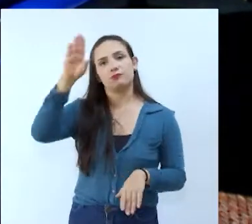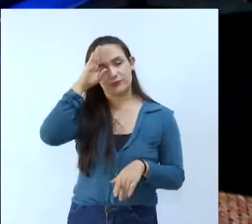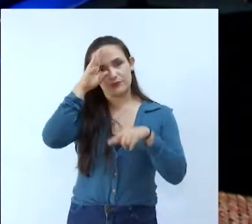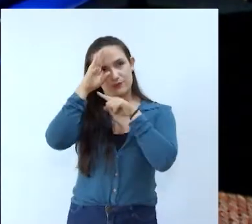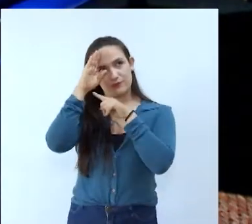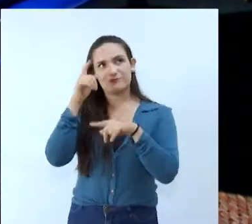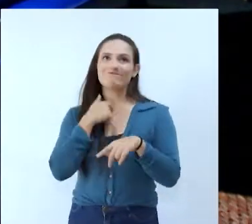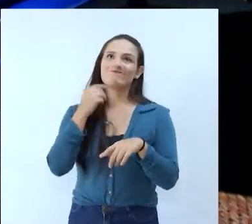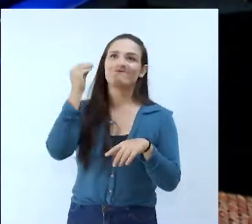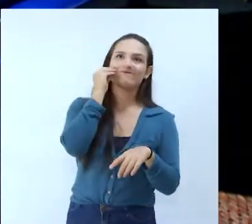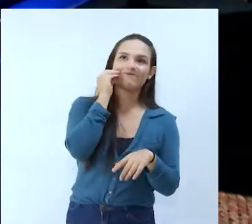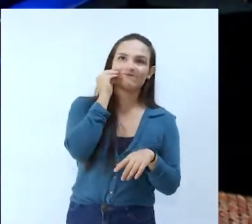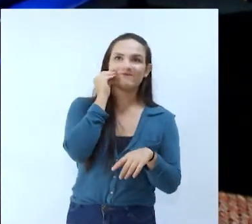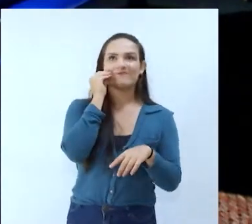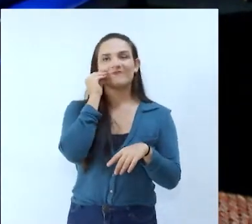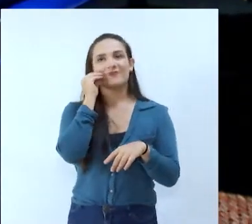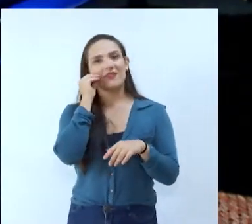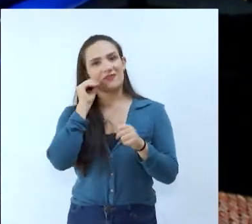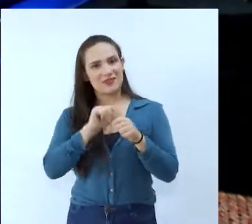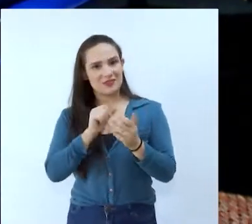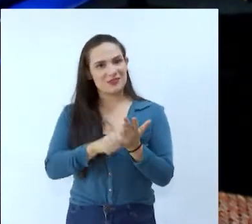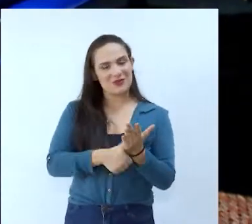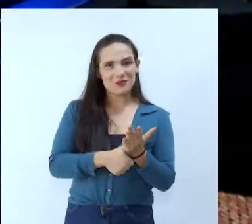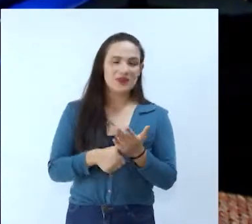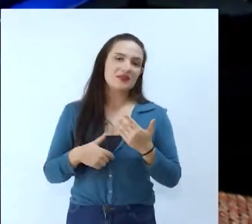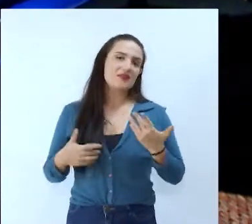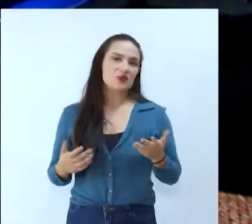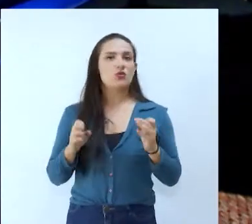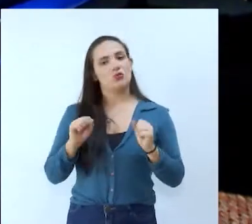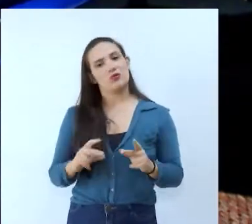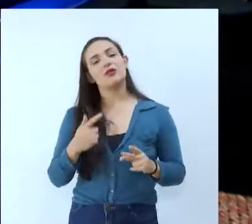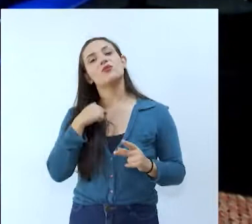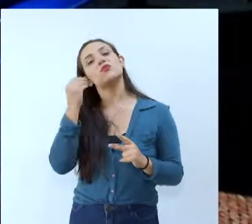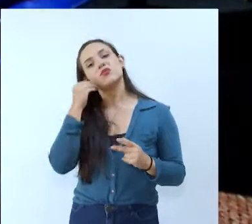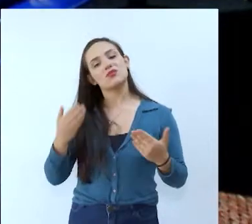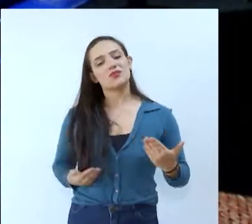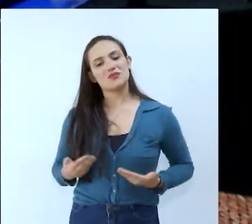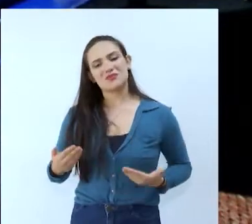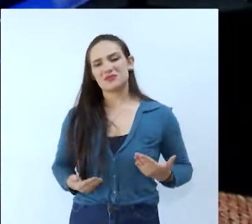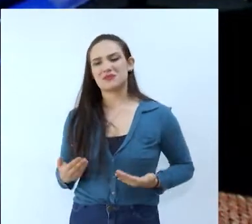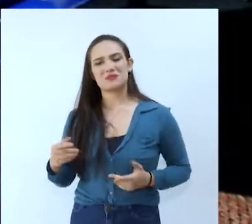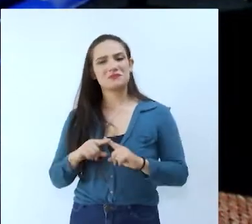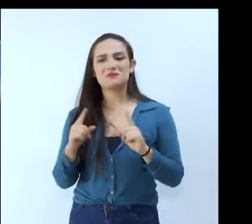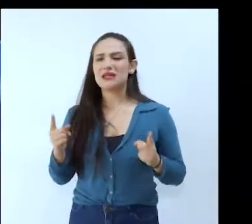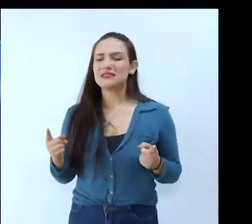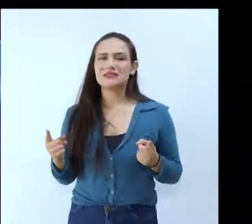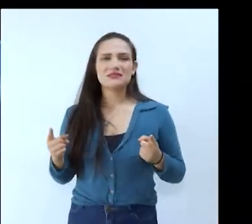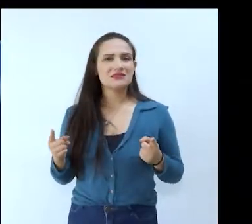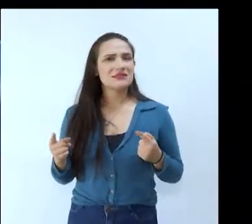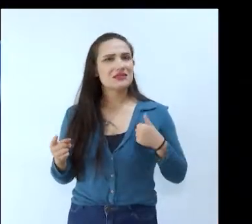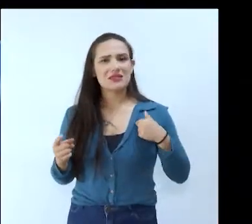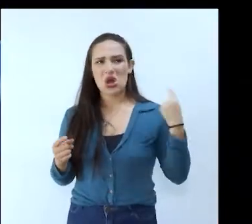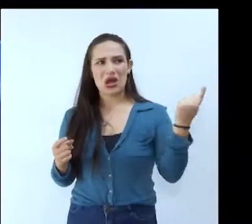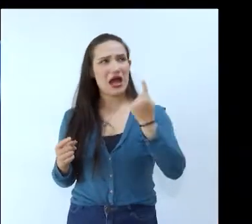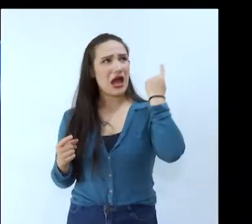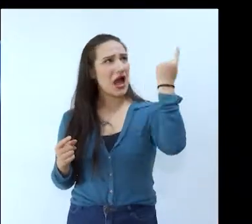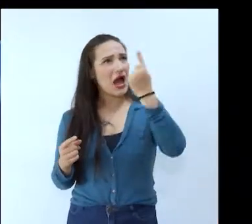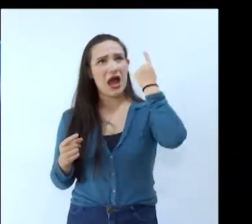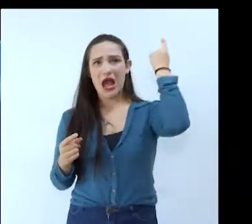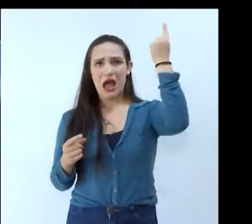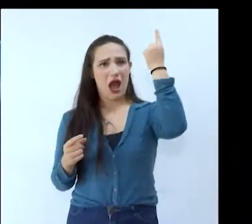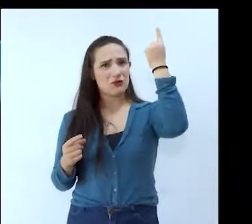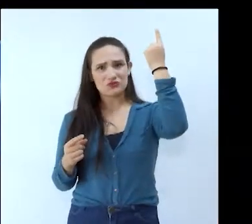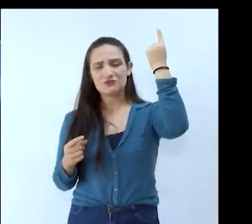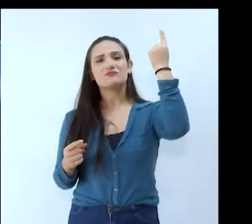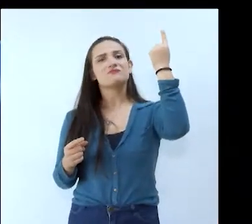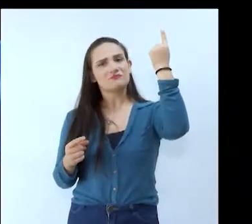ainda ou não? Foi na sede de guarda. Ficar colado com a PE. É a mesma coisa que PE, né? Ele só pega cara grande. E na época o Cocada estava servindo,